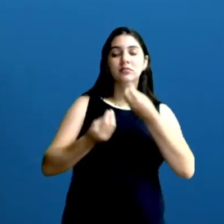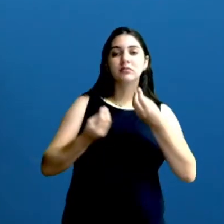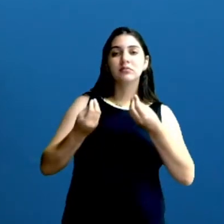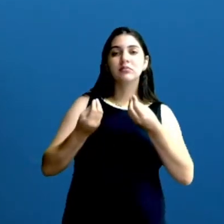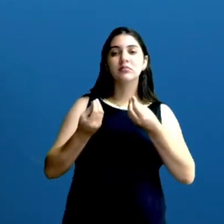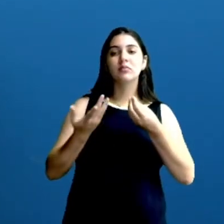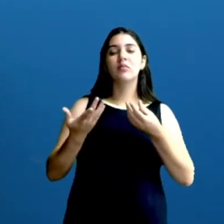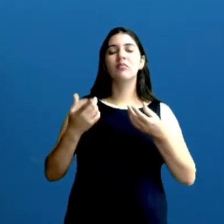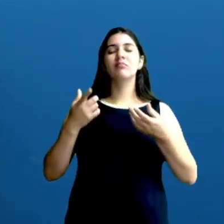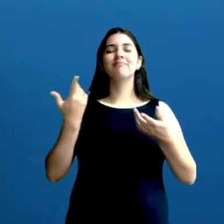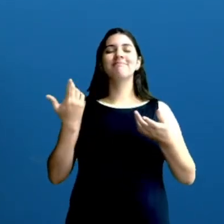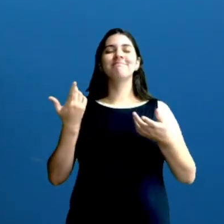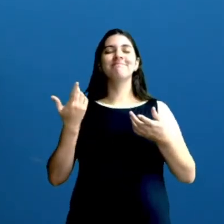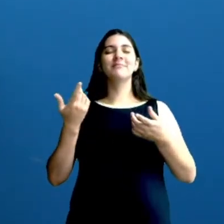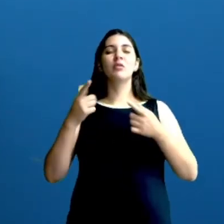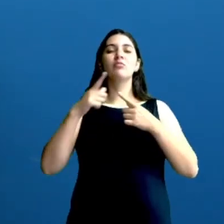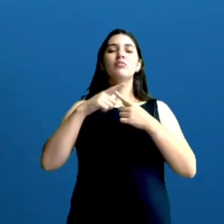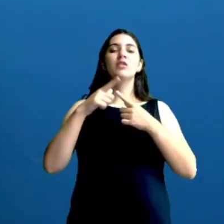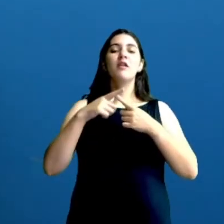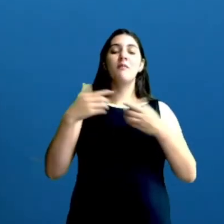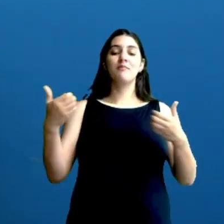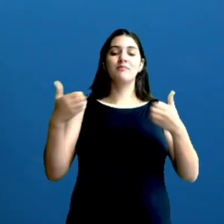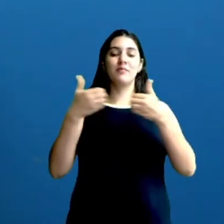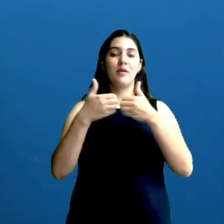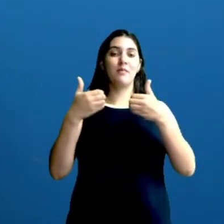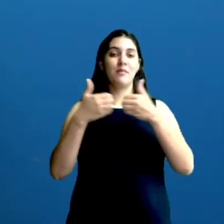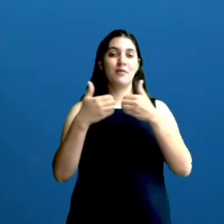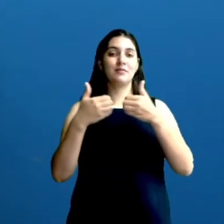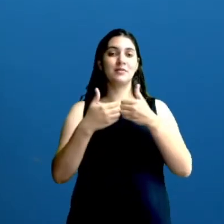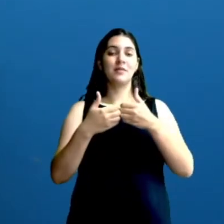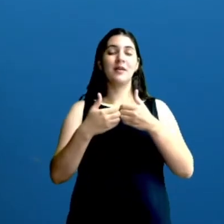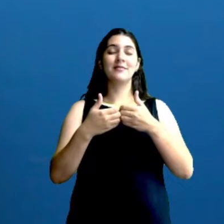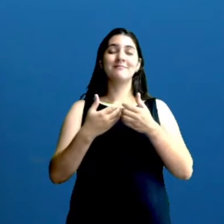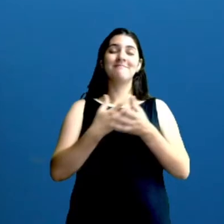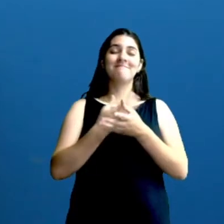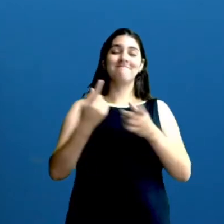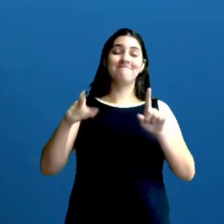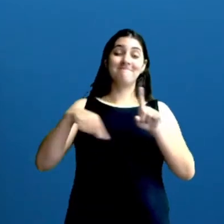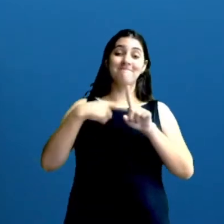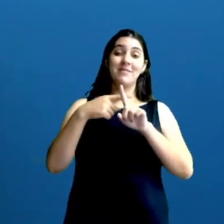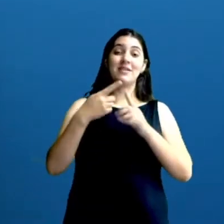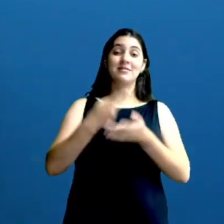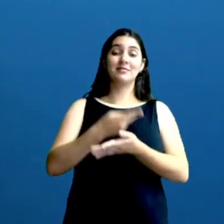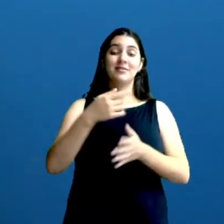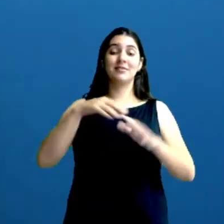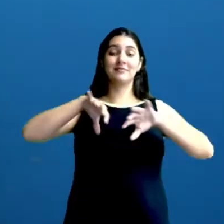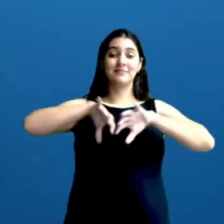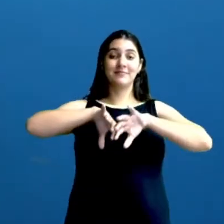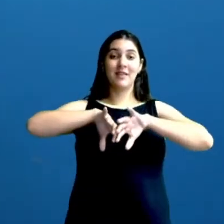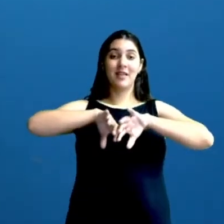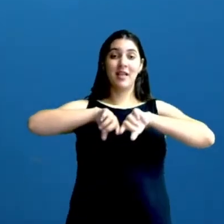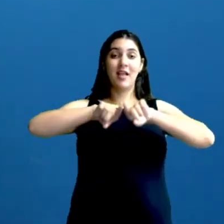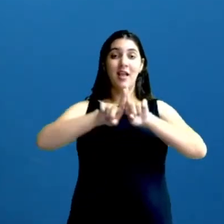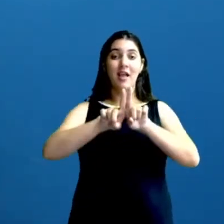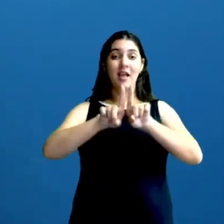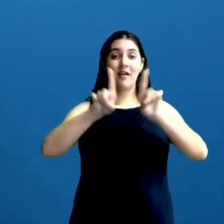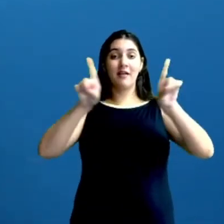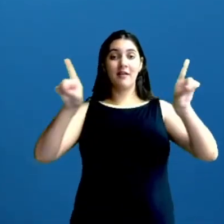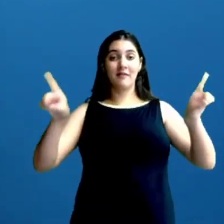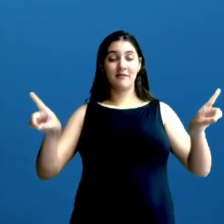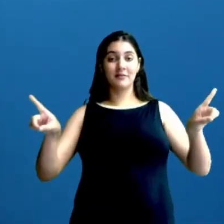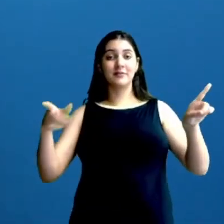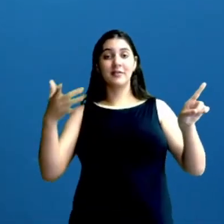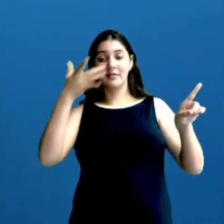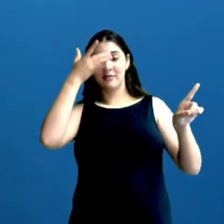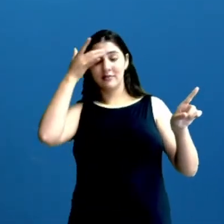uma ferramenta para aproximar, que muitas vezes afasta as pessoas. As